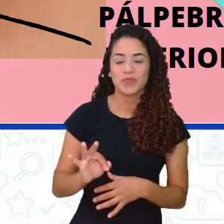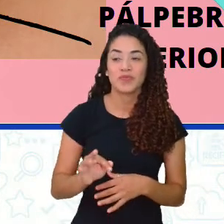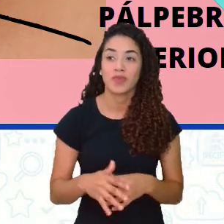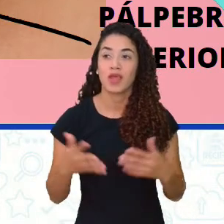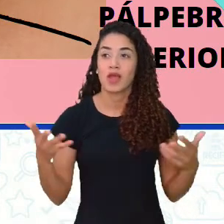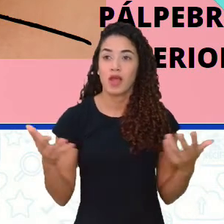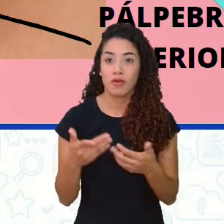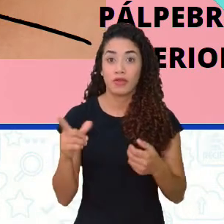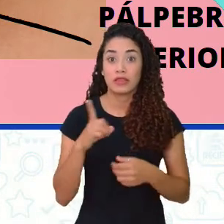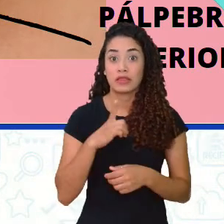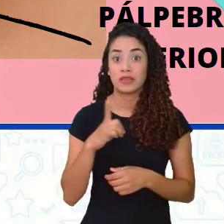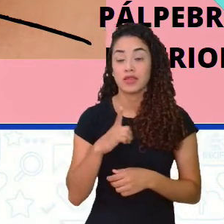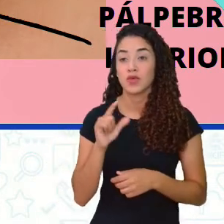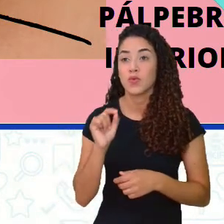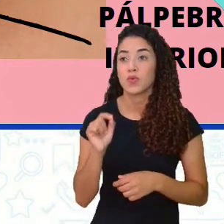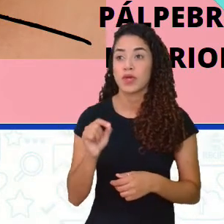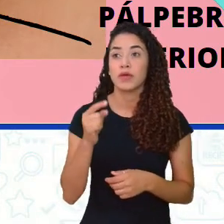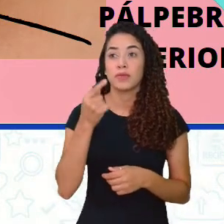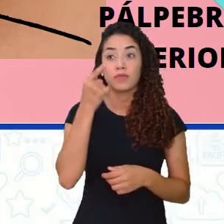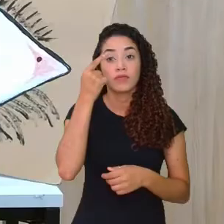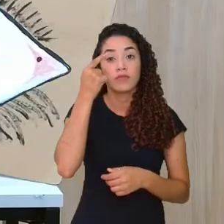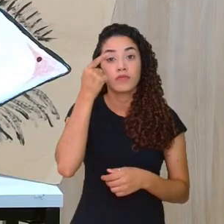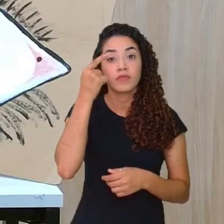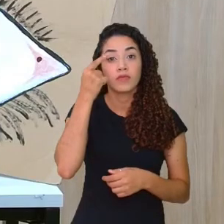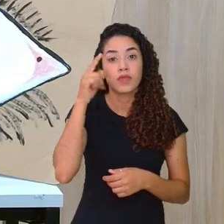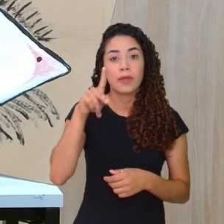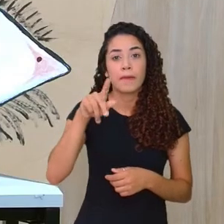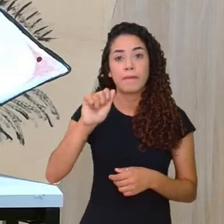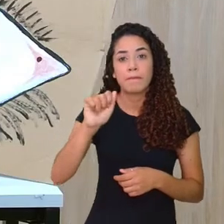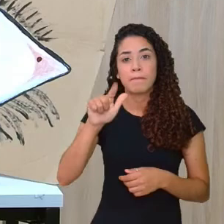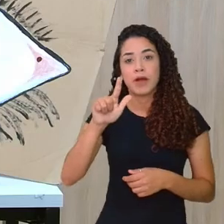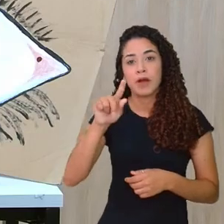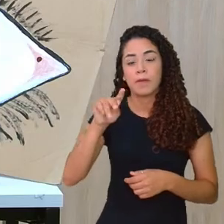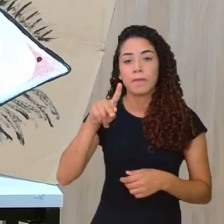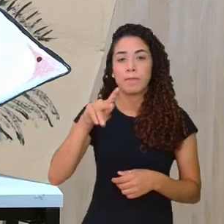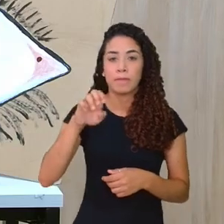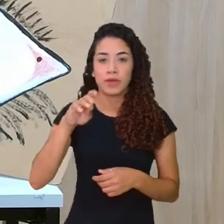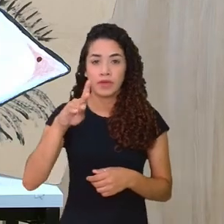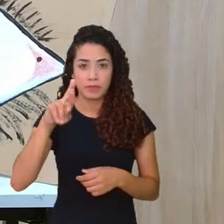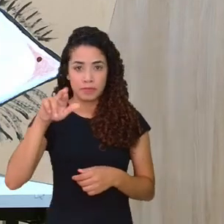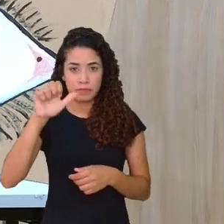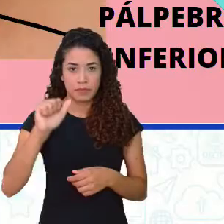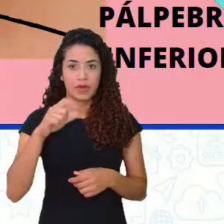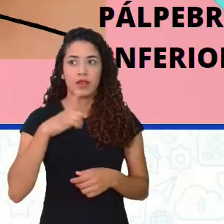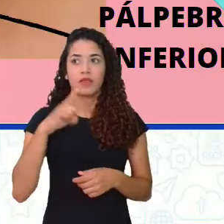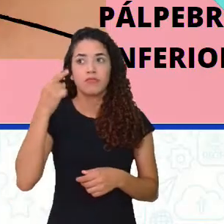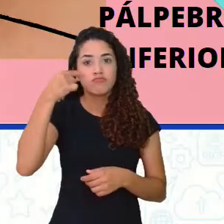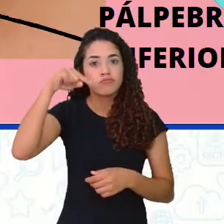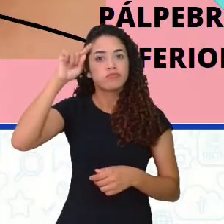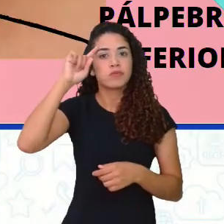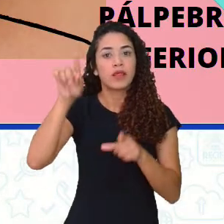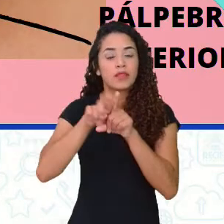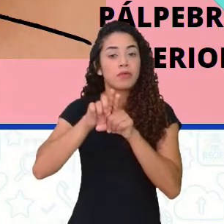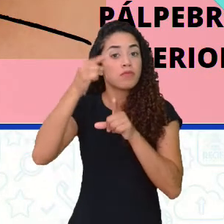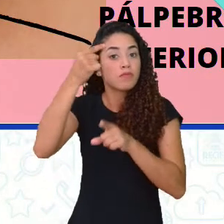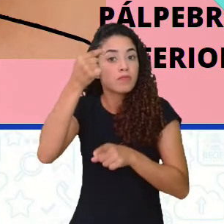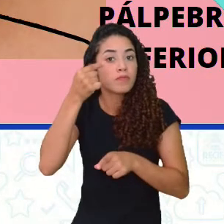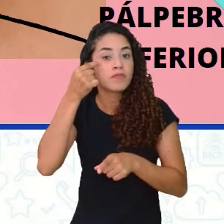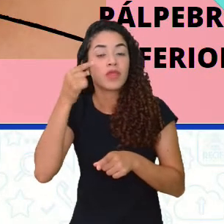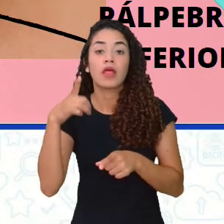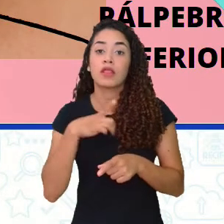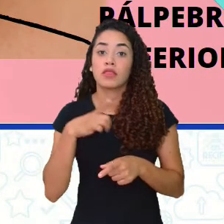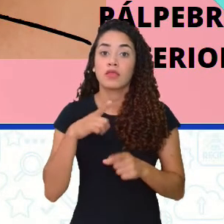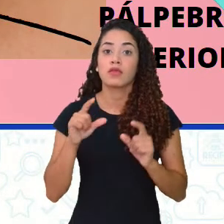nós temos aí um conjunto de pálpebras. As pálpebras superiores e as pálpebras inferiores. Que aí ela também tem uma